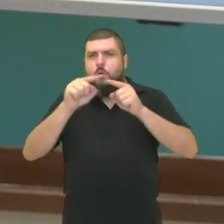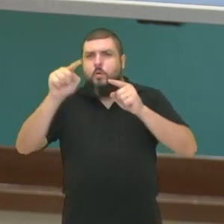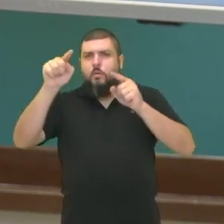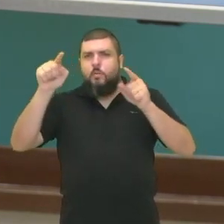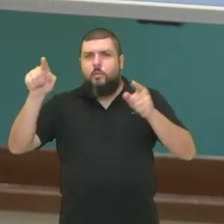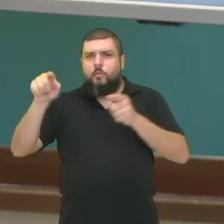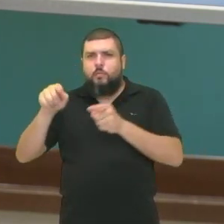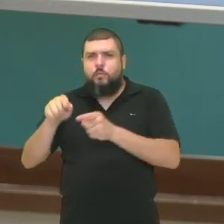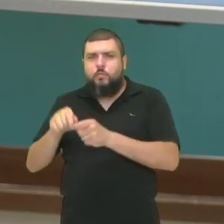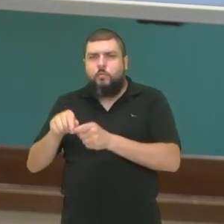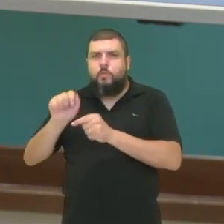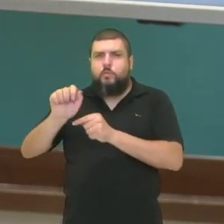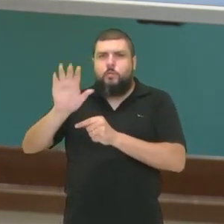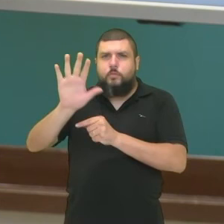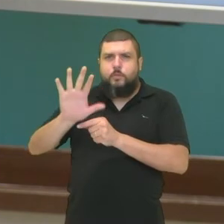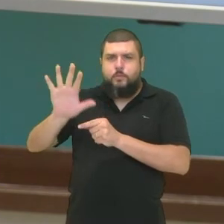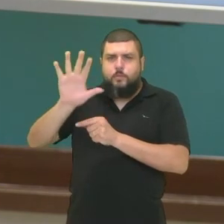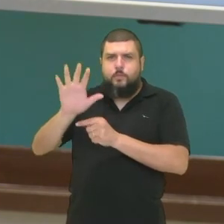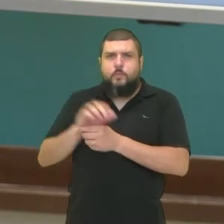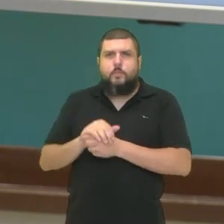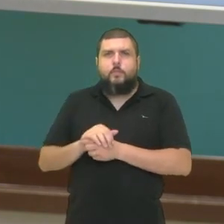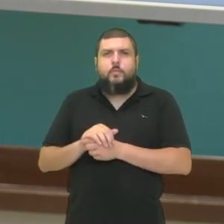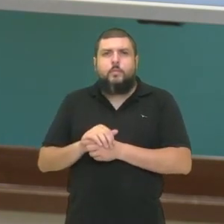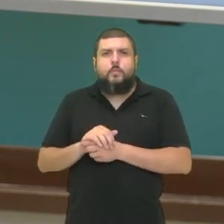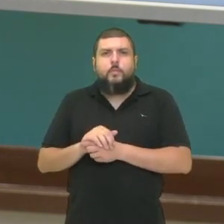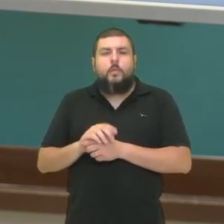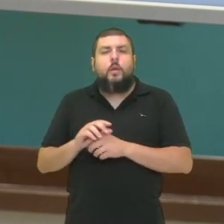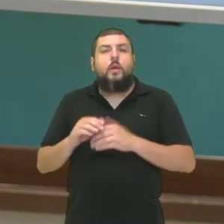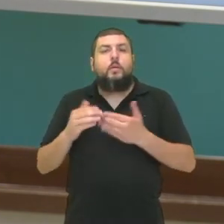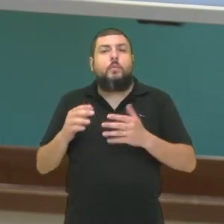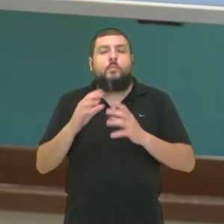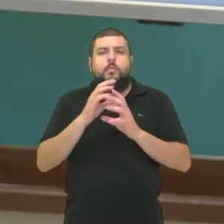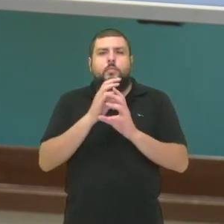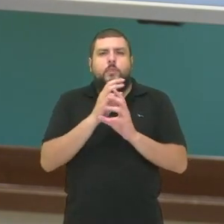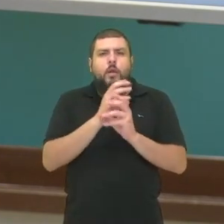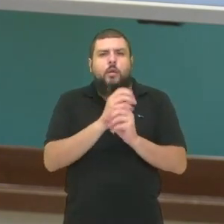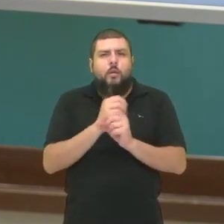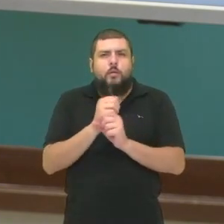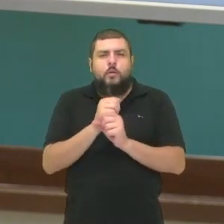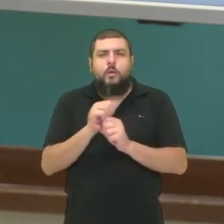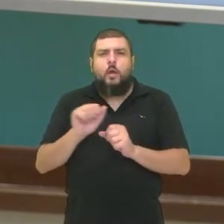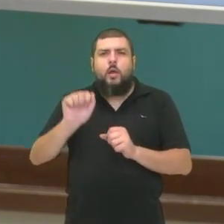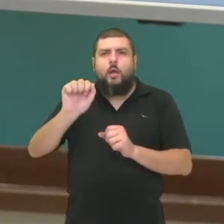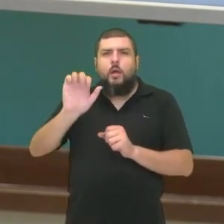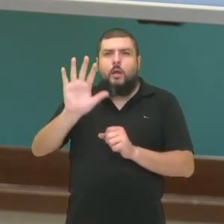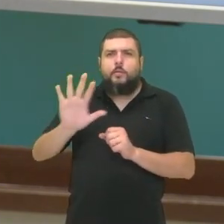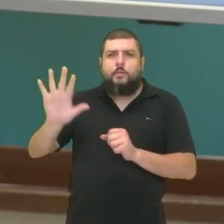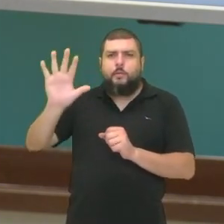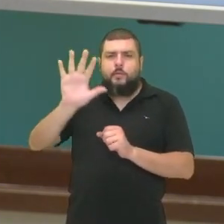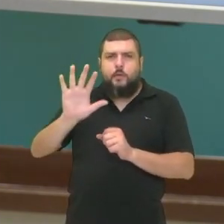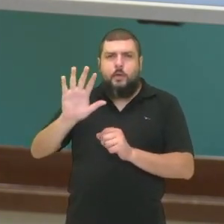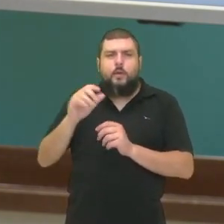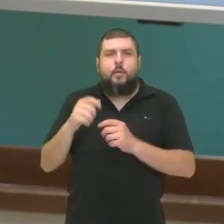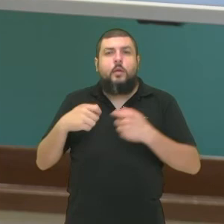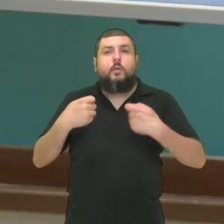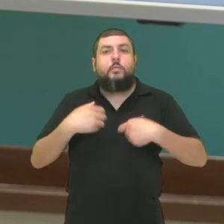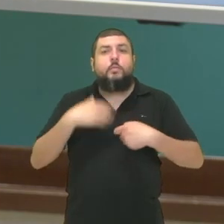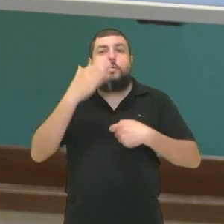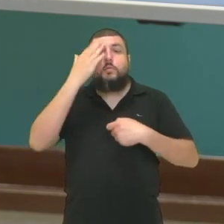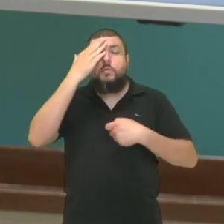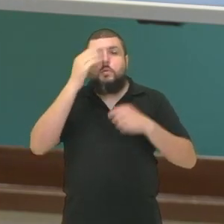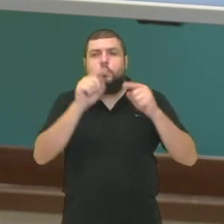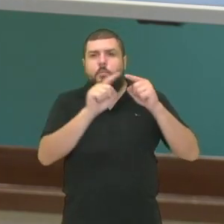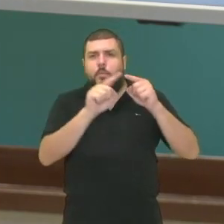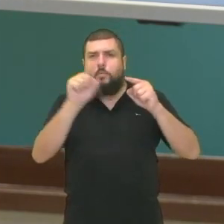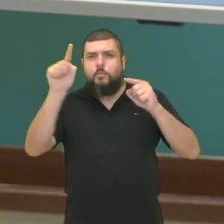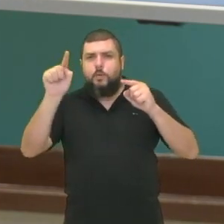tempo de fazer isso e nem vai ser o nosso objetivo. Então, para nós calcularmos qual que seria a área desse daqui, nós precisamos calcular o determinante dos três